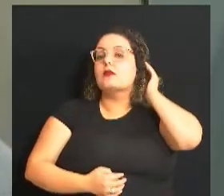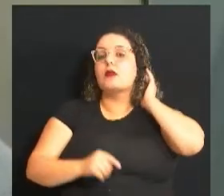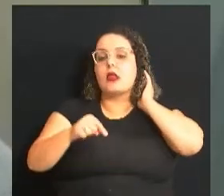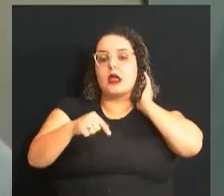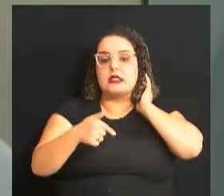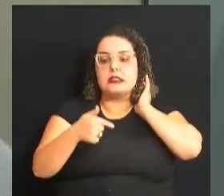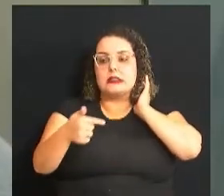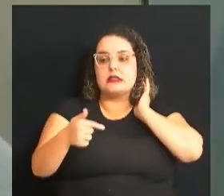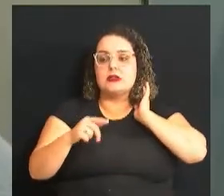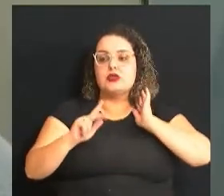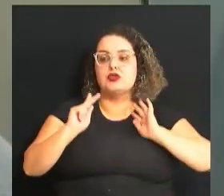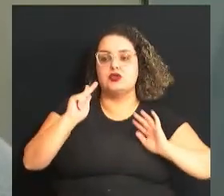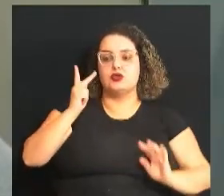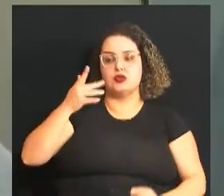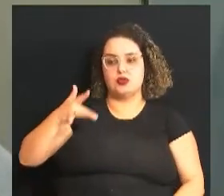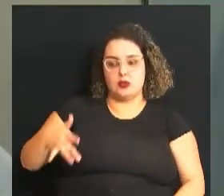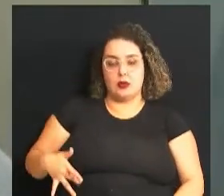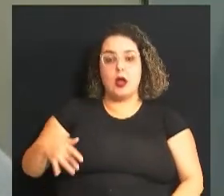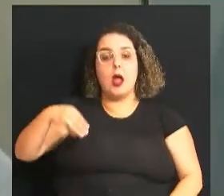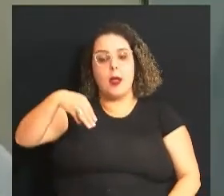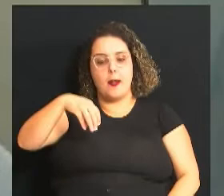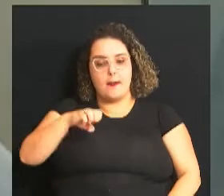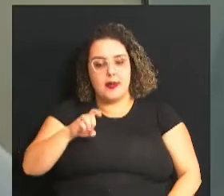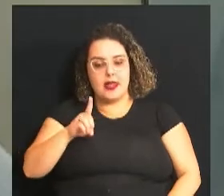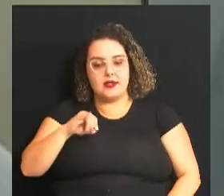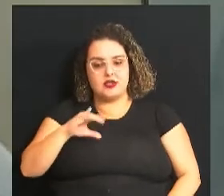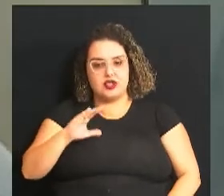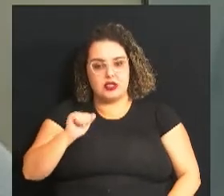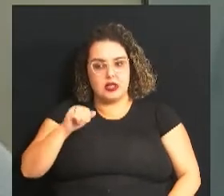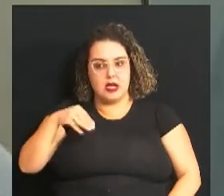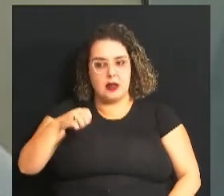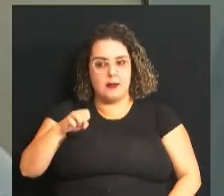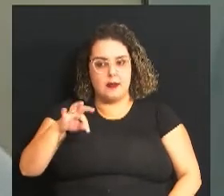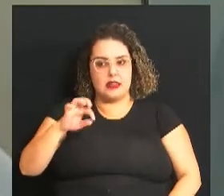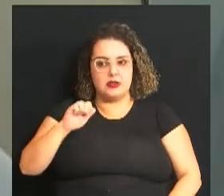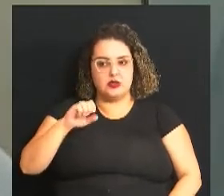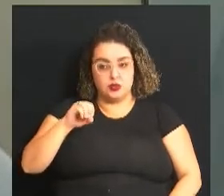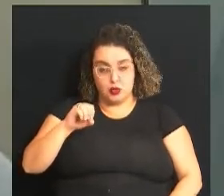uma hepatite medicamentosa por conta de valeriana.